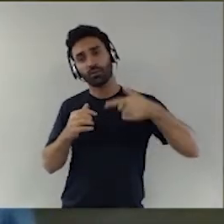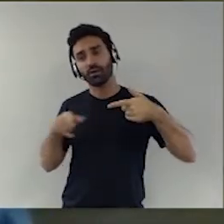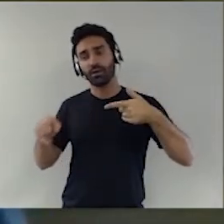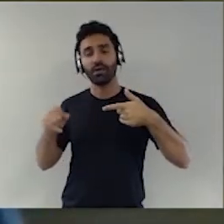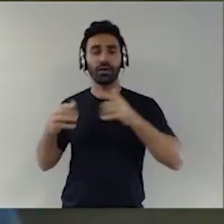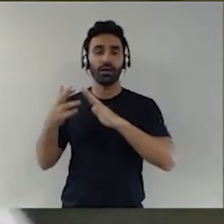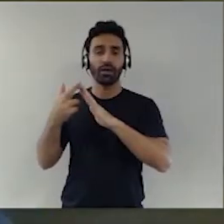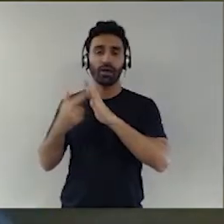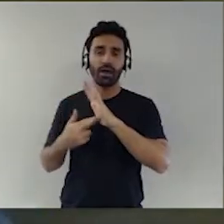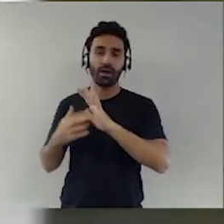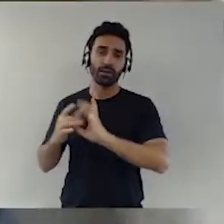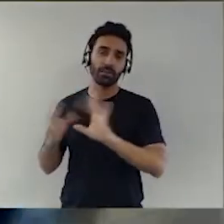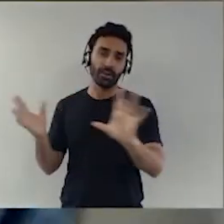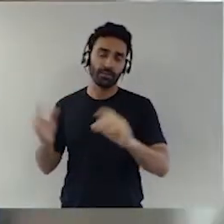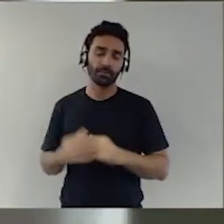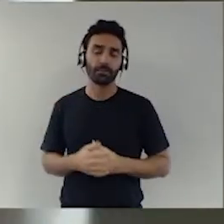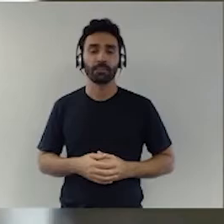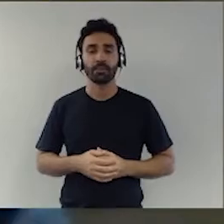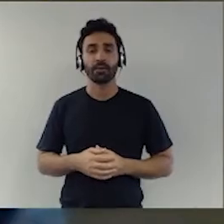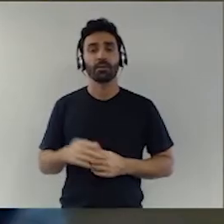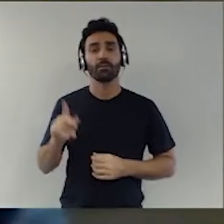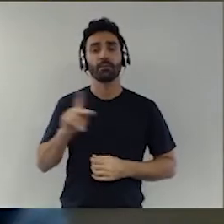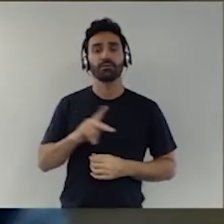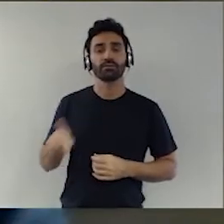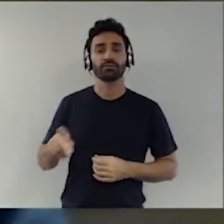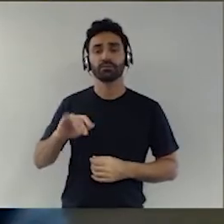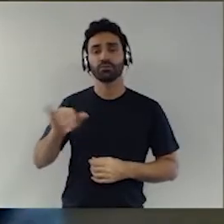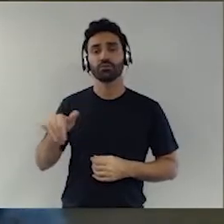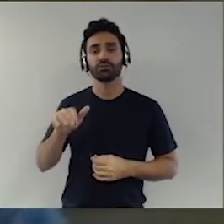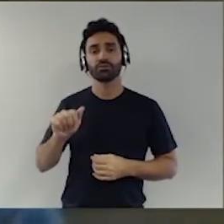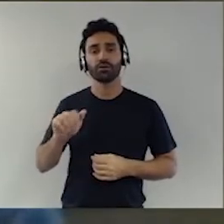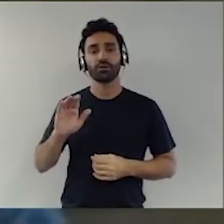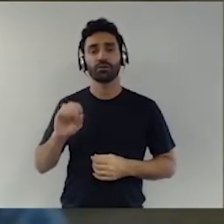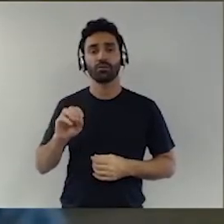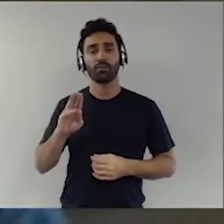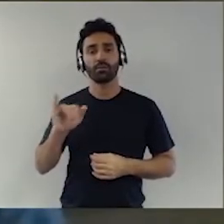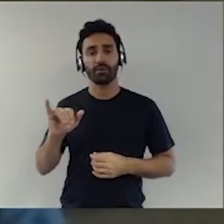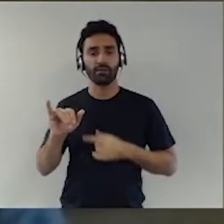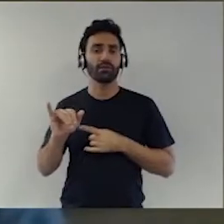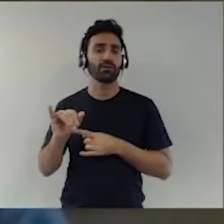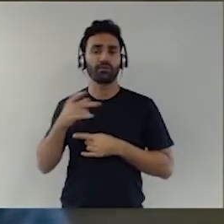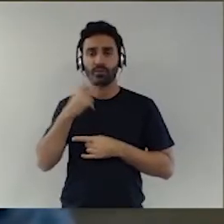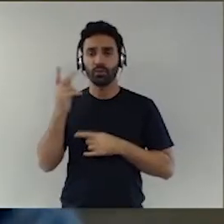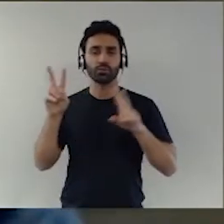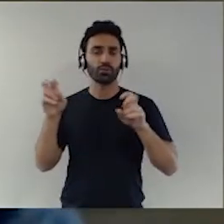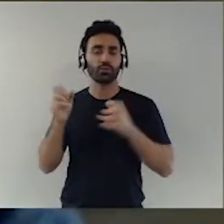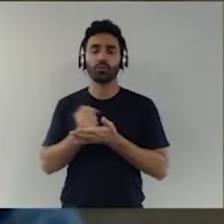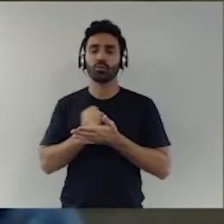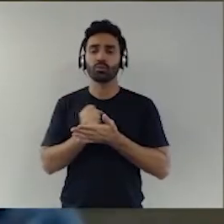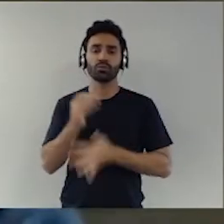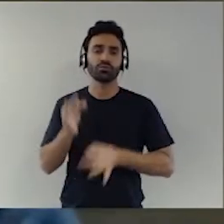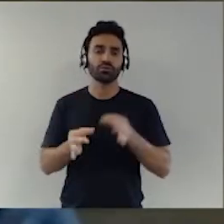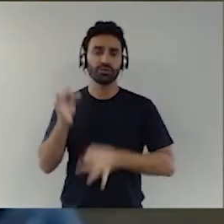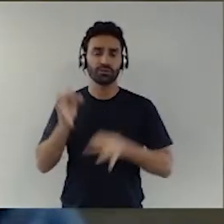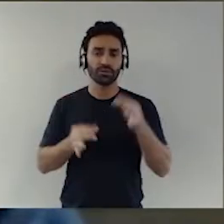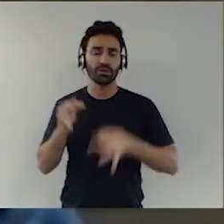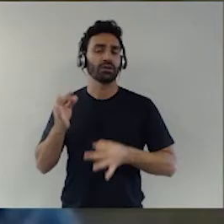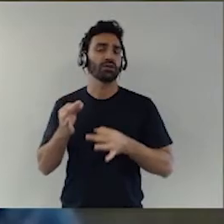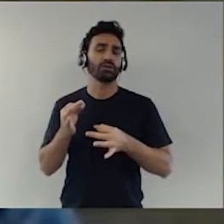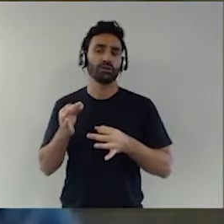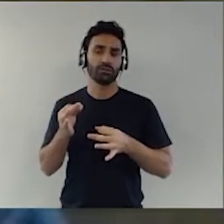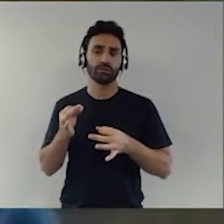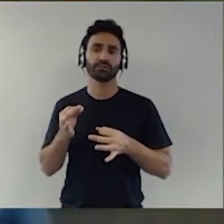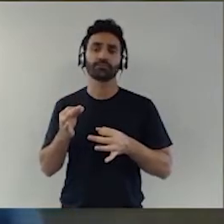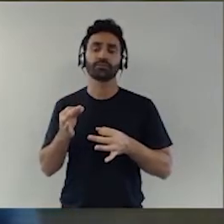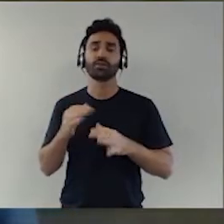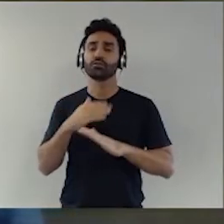autorizativas. Né? E aí o professor Jacobi mencionou o controle judicial, né, dessas demandas que foram levadas